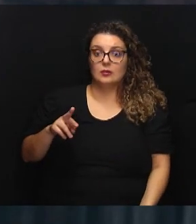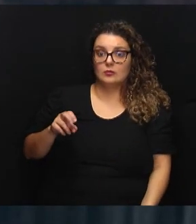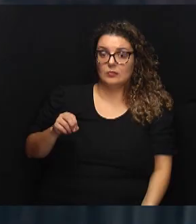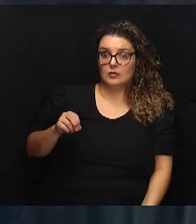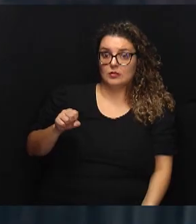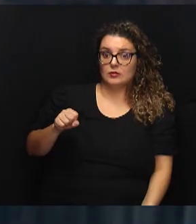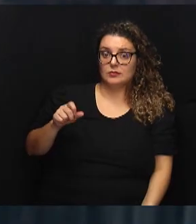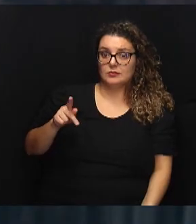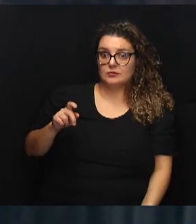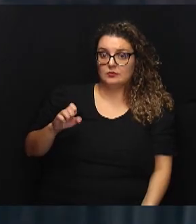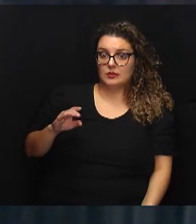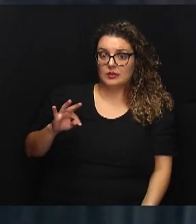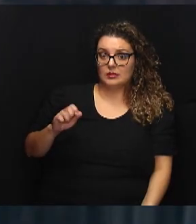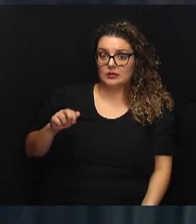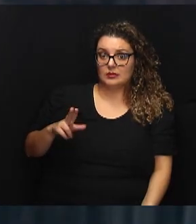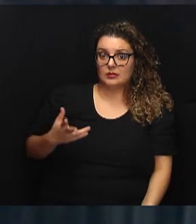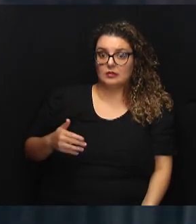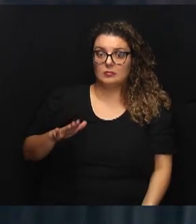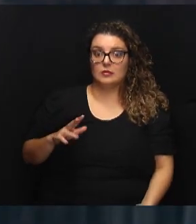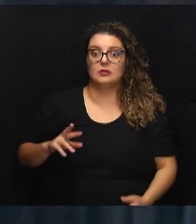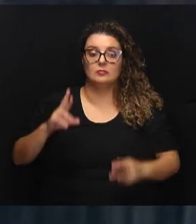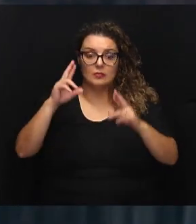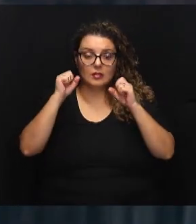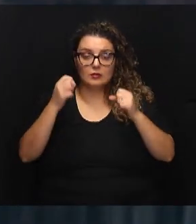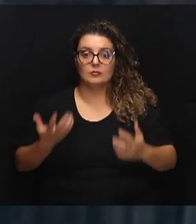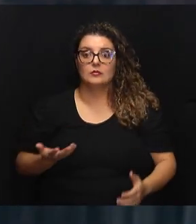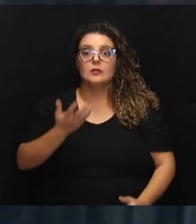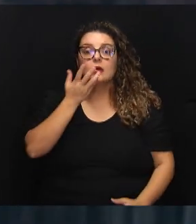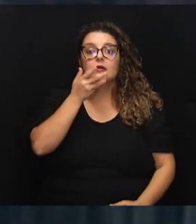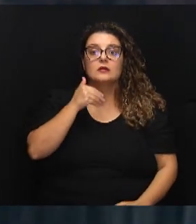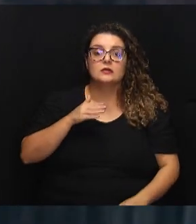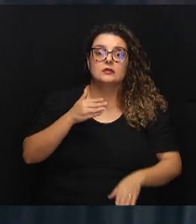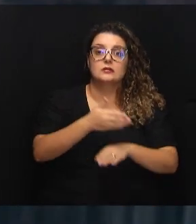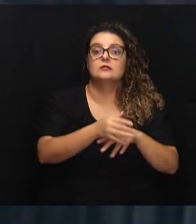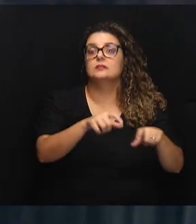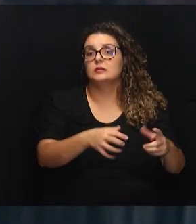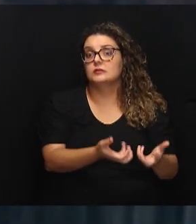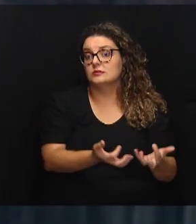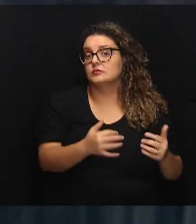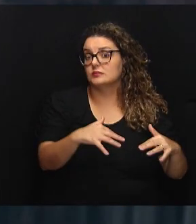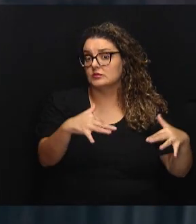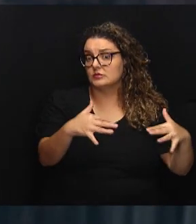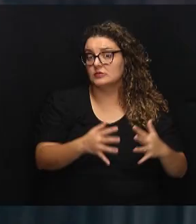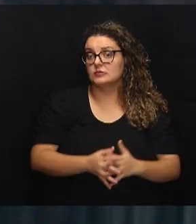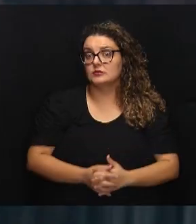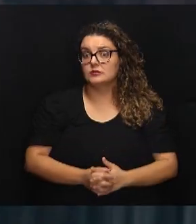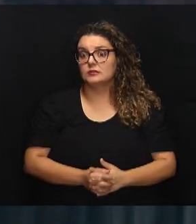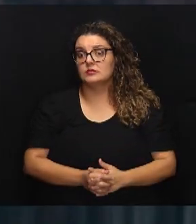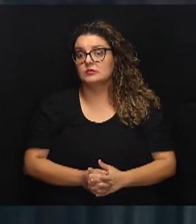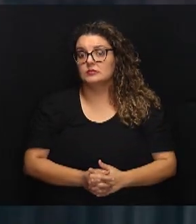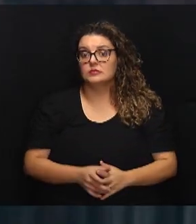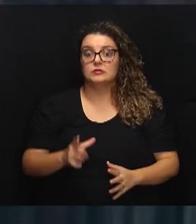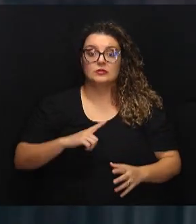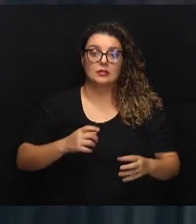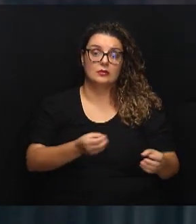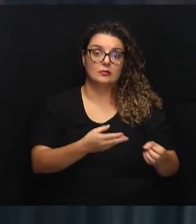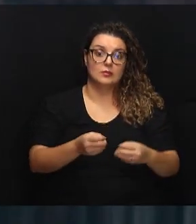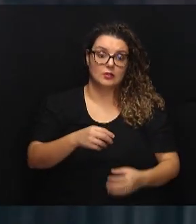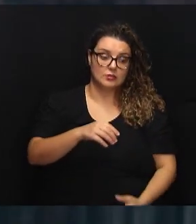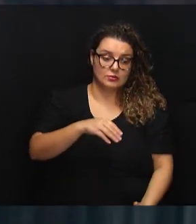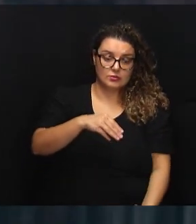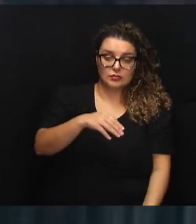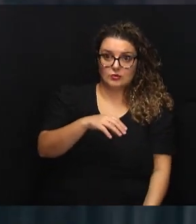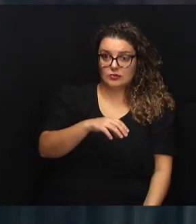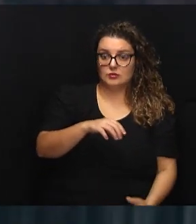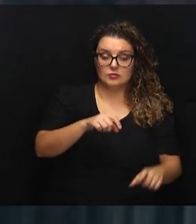mais torcedores. A criança vai no estádio, tem uma modernização do estádio,